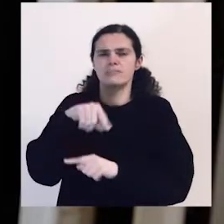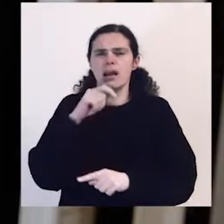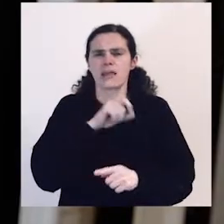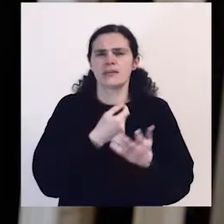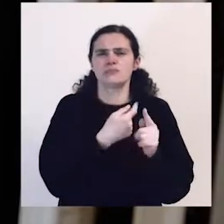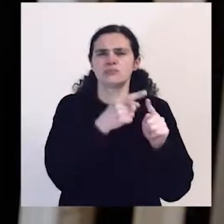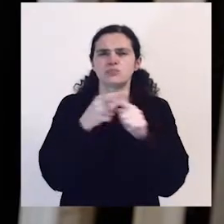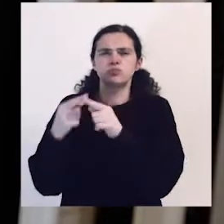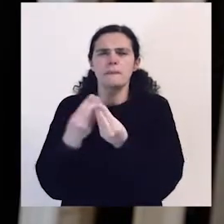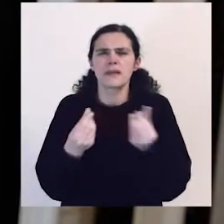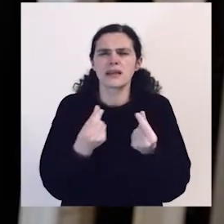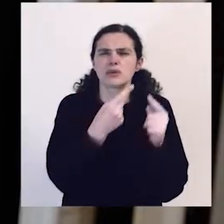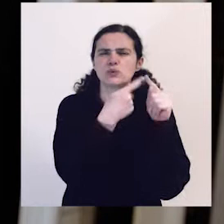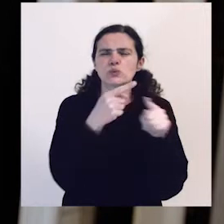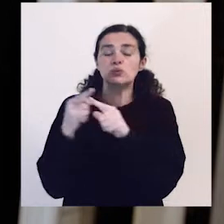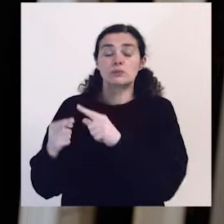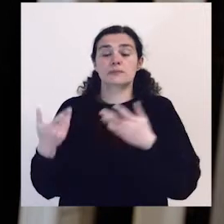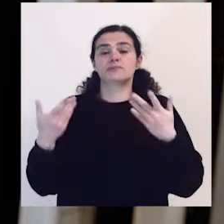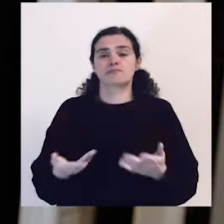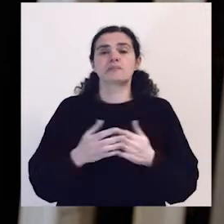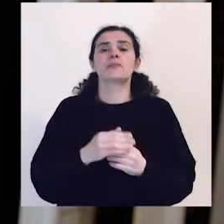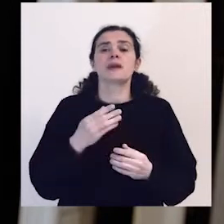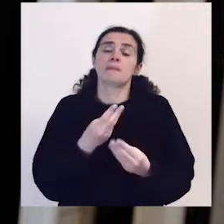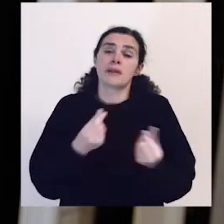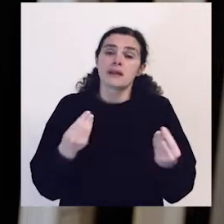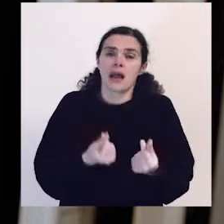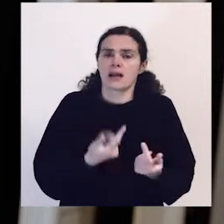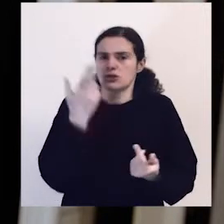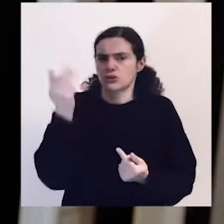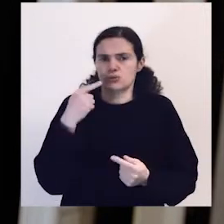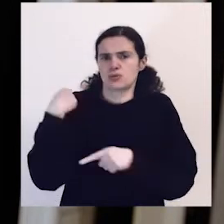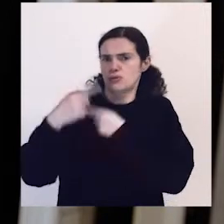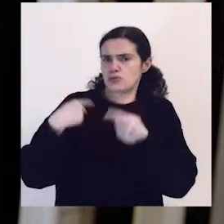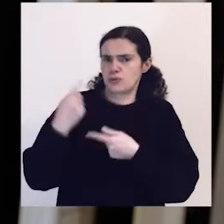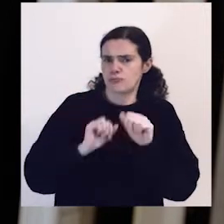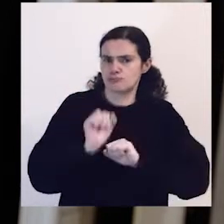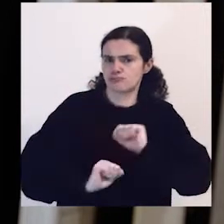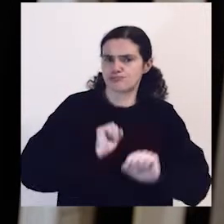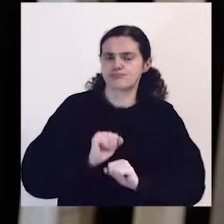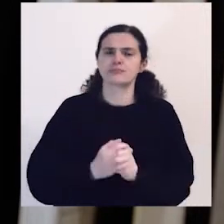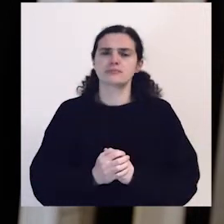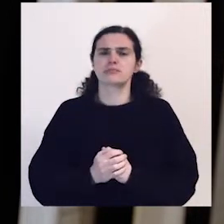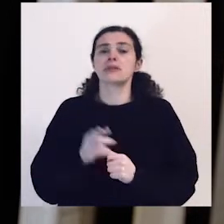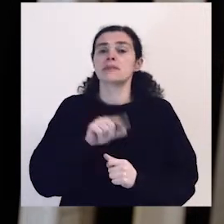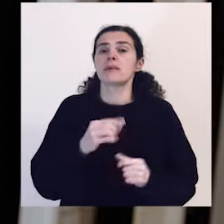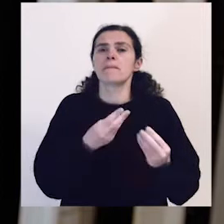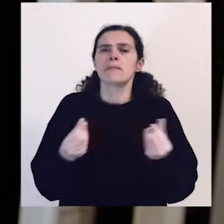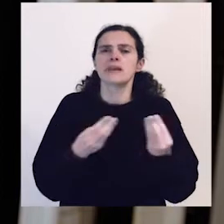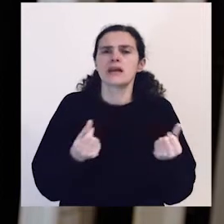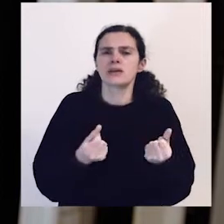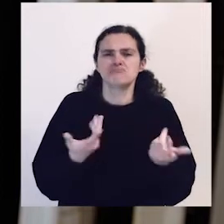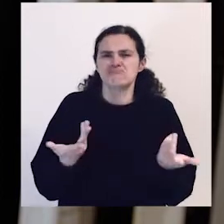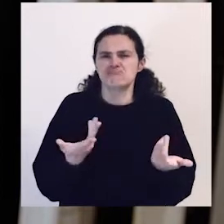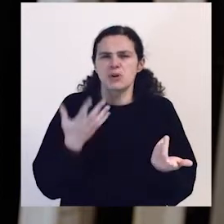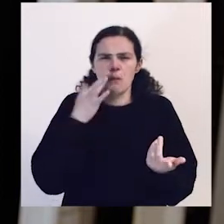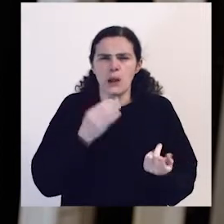grande diversidade de materiais. Isto desde os materiais artísticos mais tradicionais a materiais